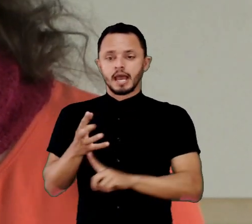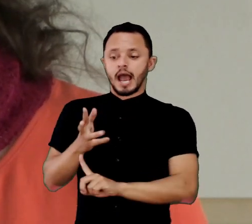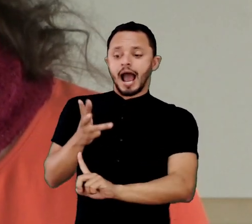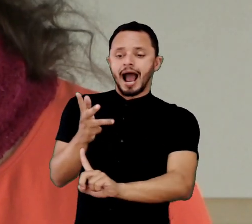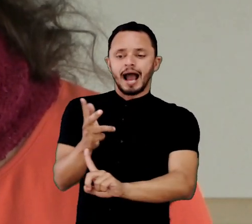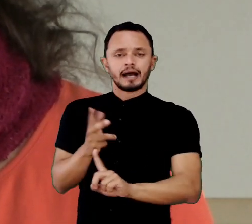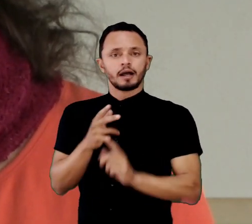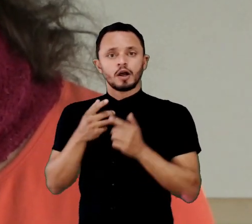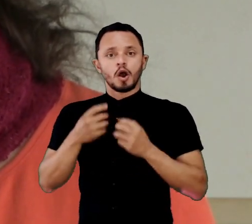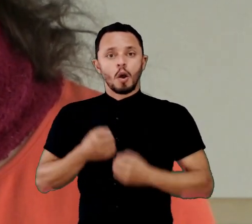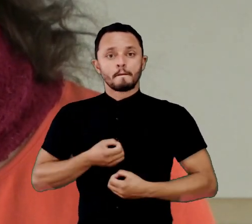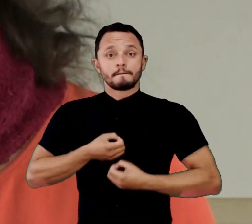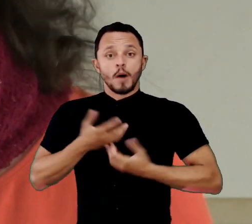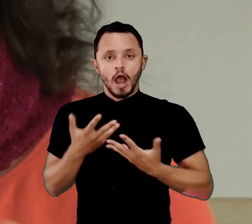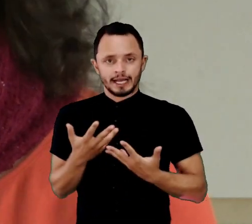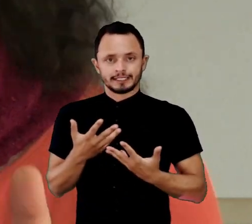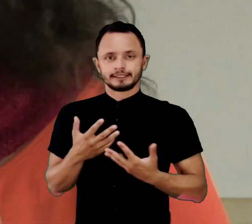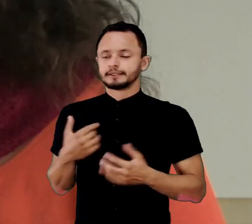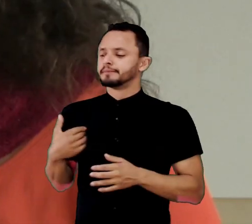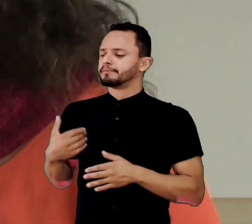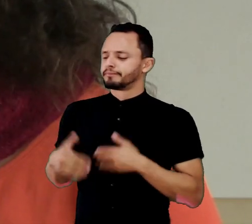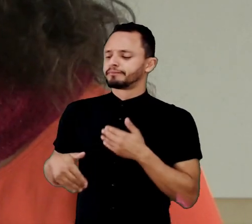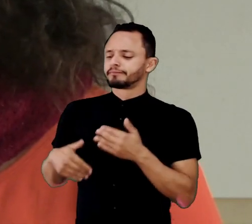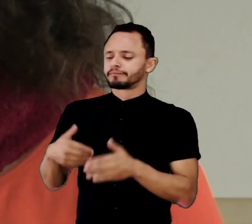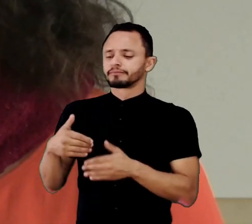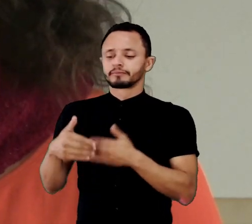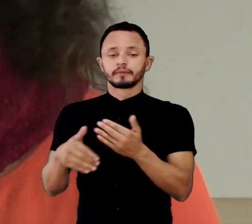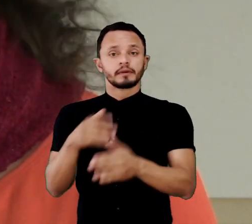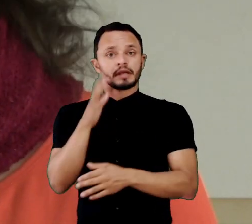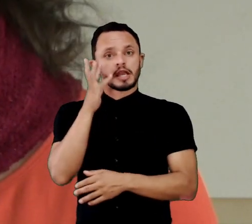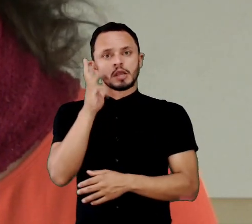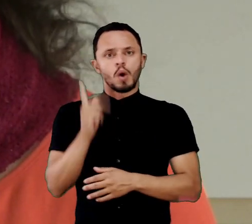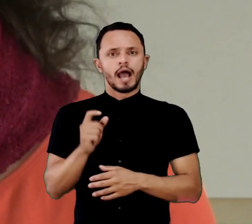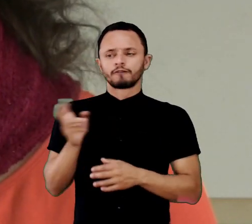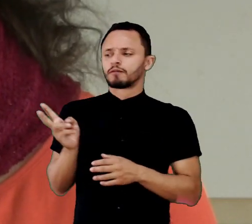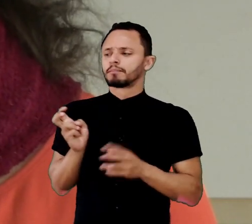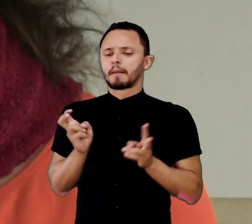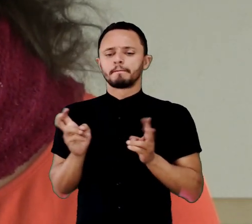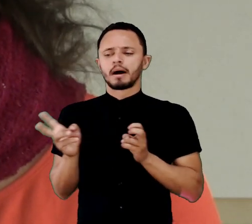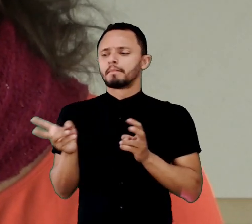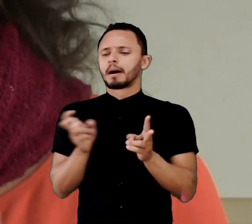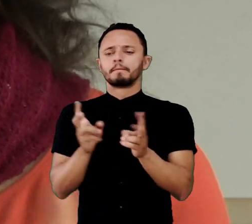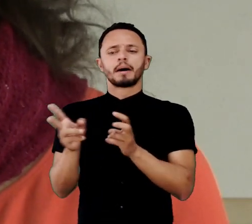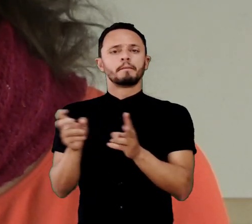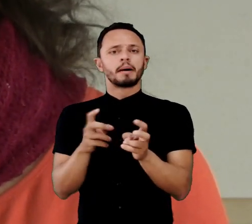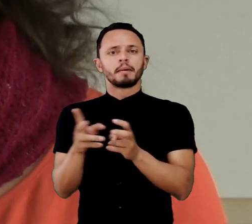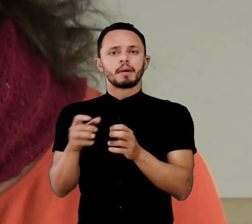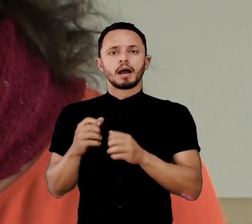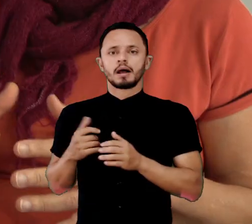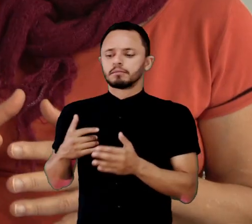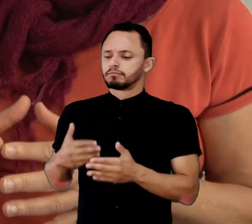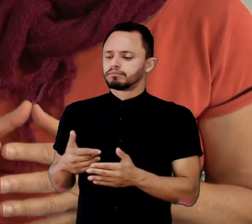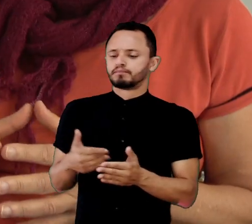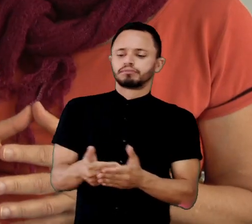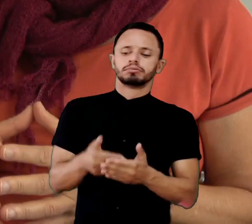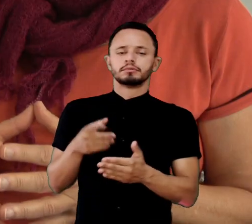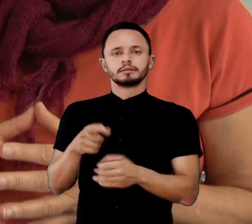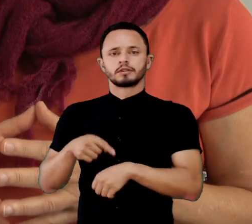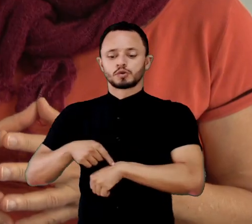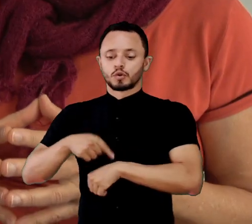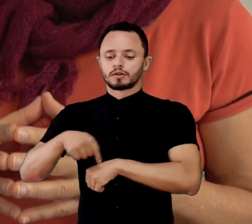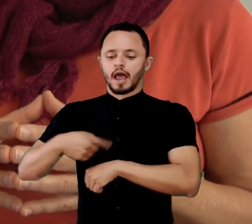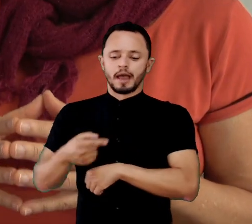poética, e eu acho que a gente foi bebendo de muitas fontes assim ao longo do tempo, até hoje.